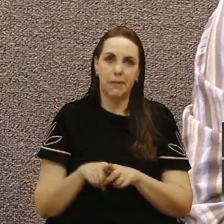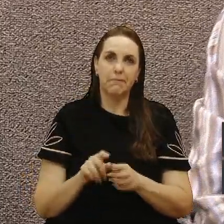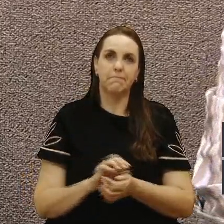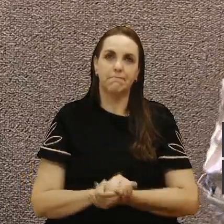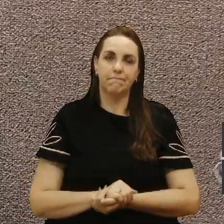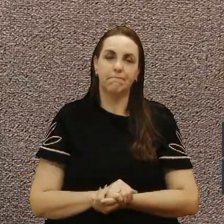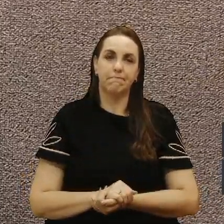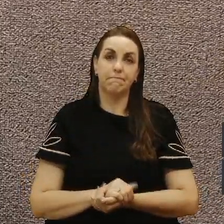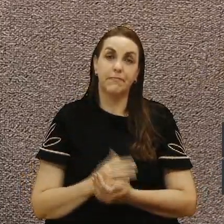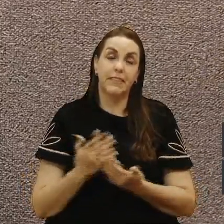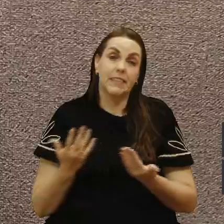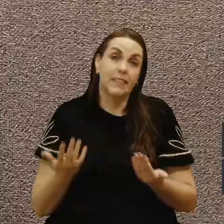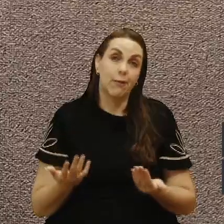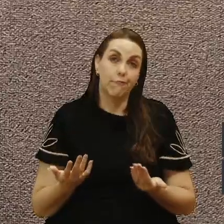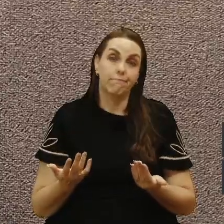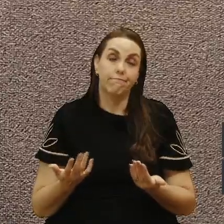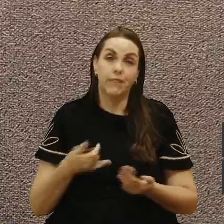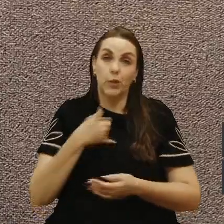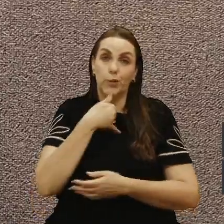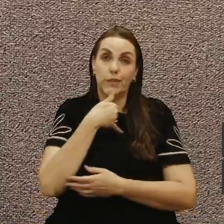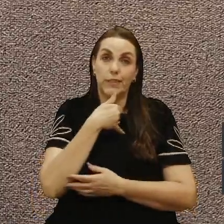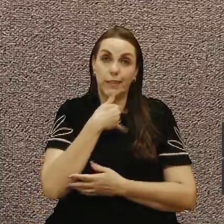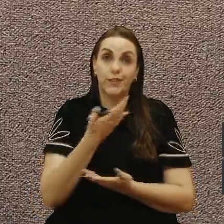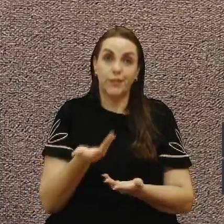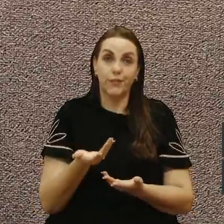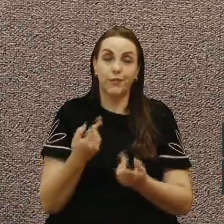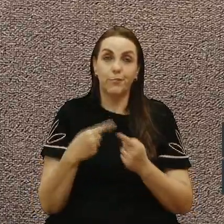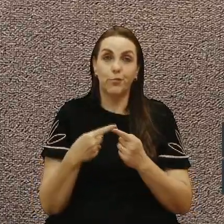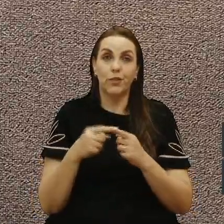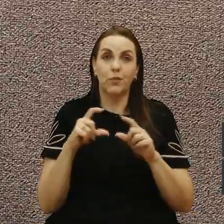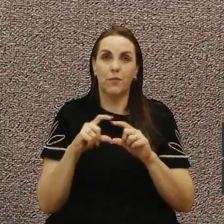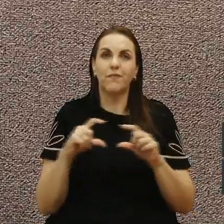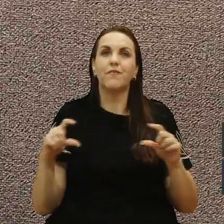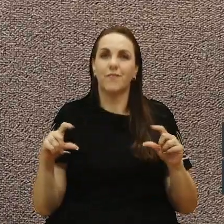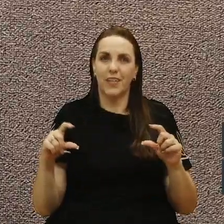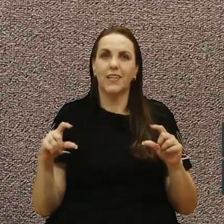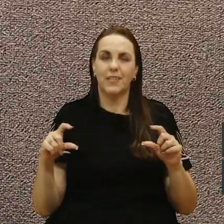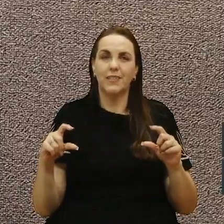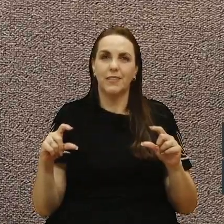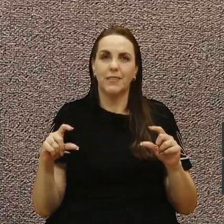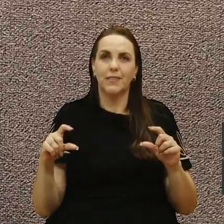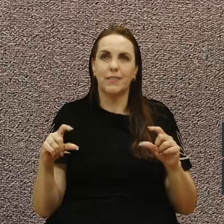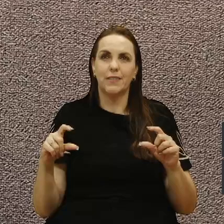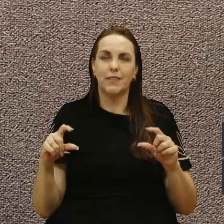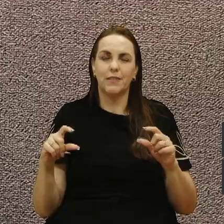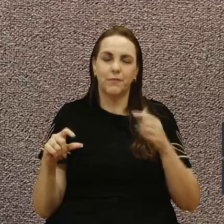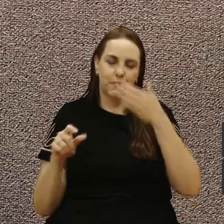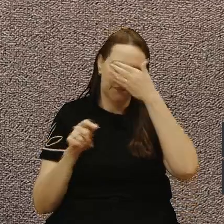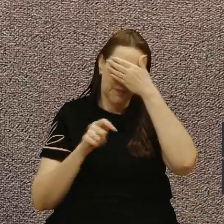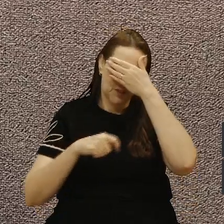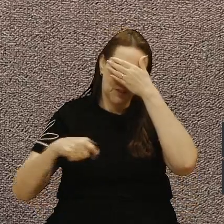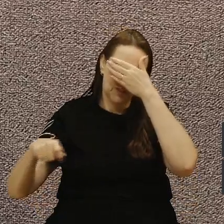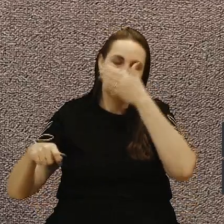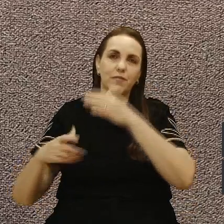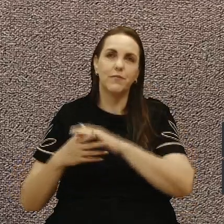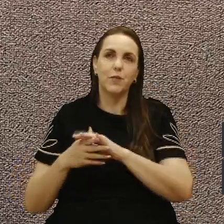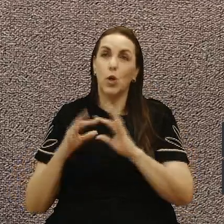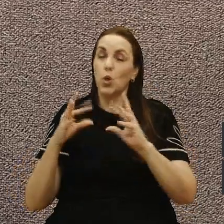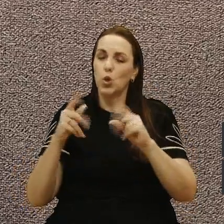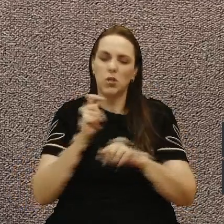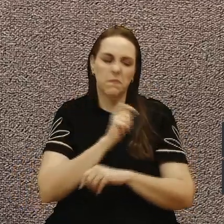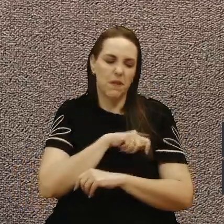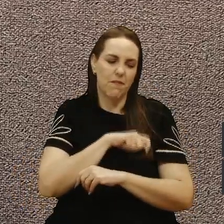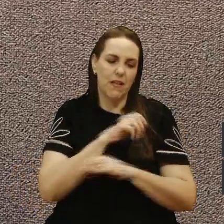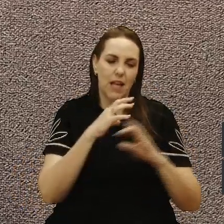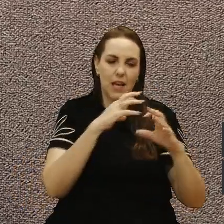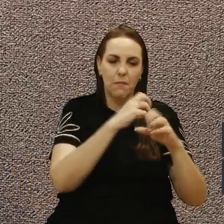Então, eu fico muito triste porque tem uma frase do Chico Xavier que diz assim: toda crueldade com animais é